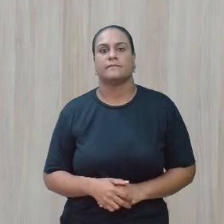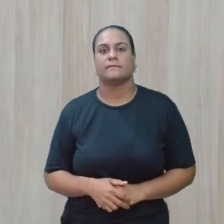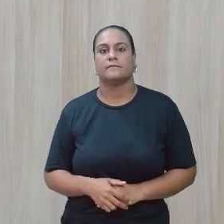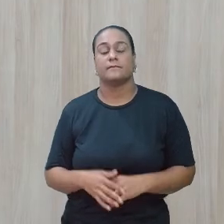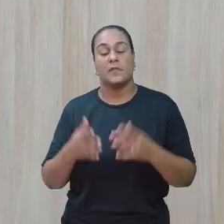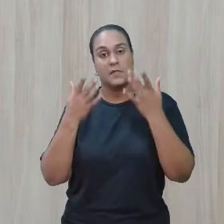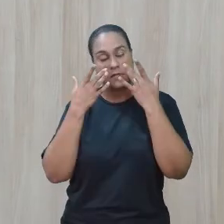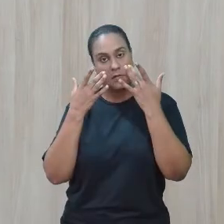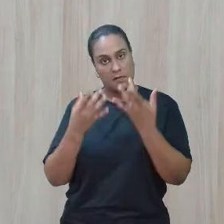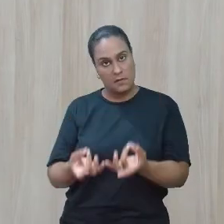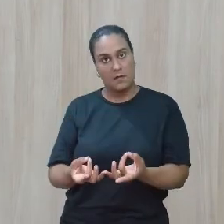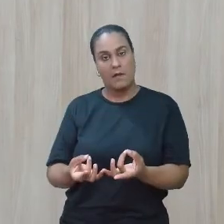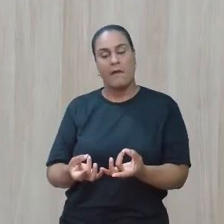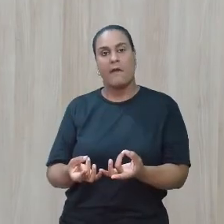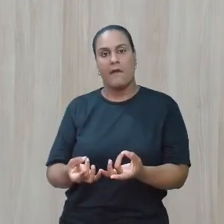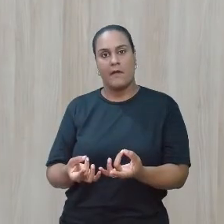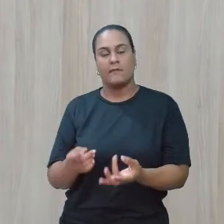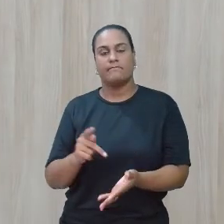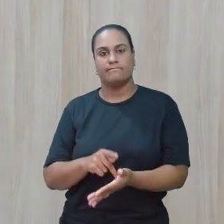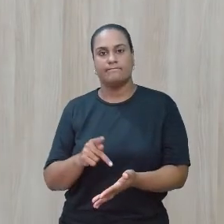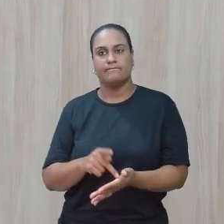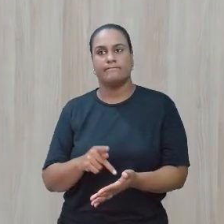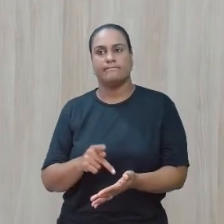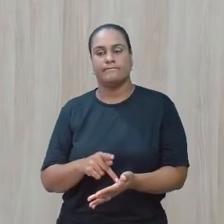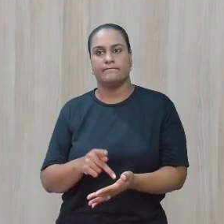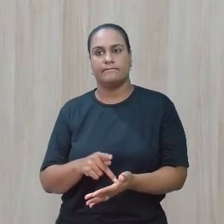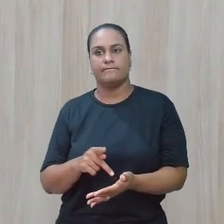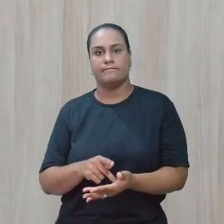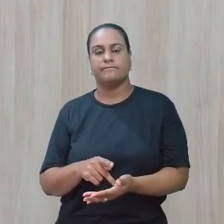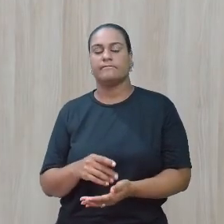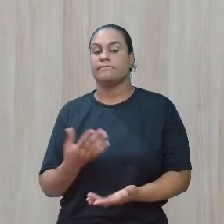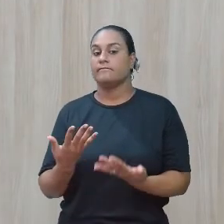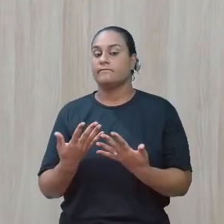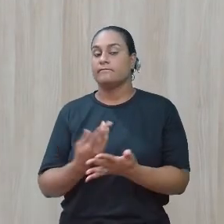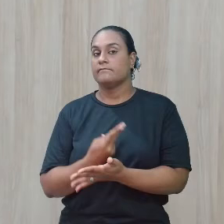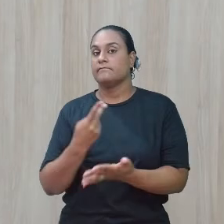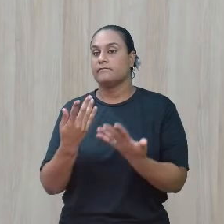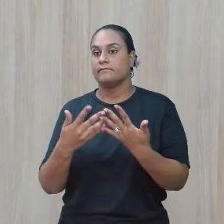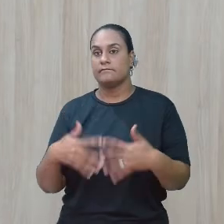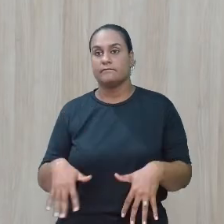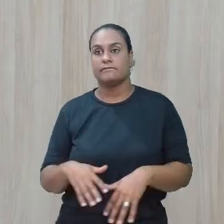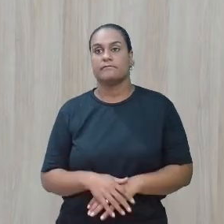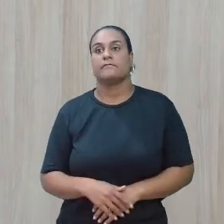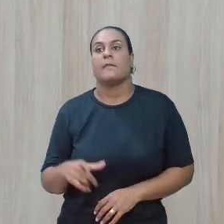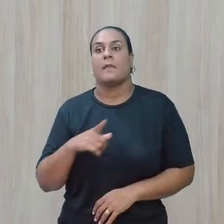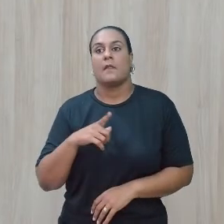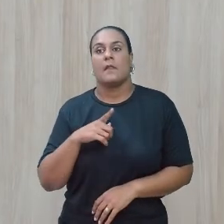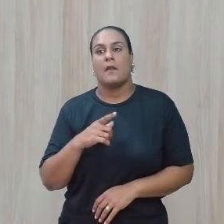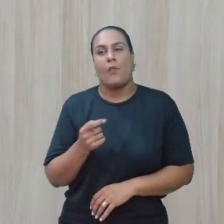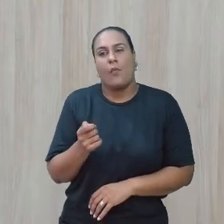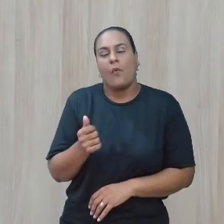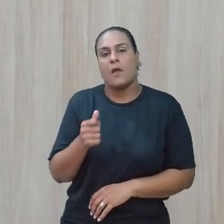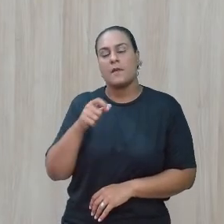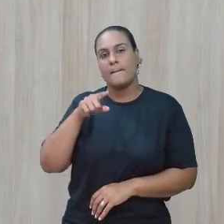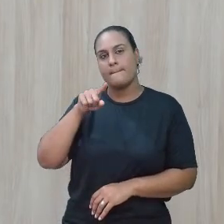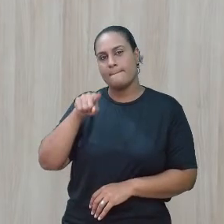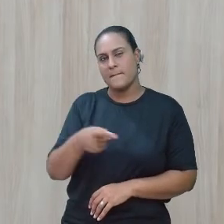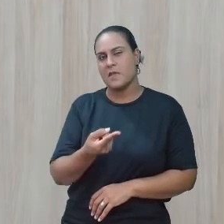se ligar, né, ficar atento sobre essa questão de fenômenos naturais. Existem